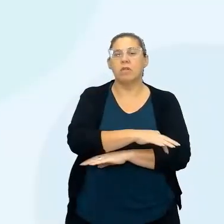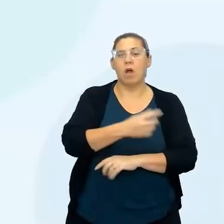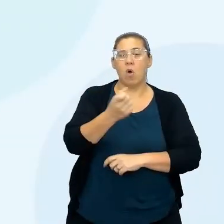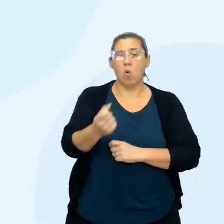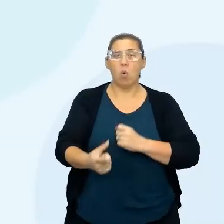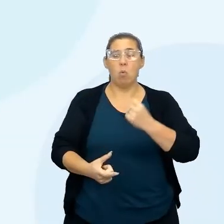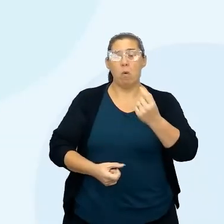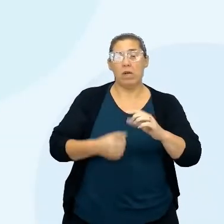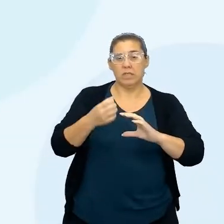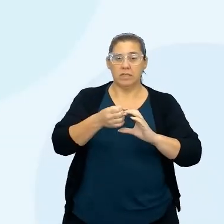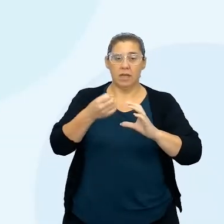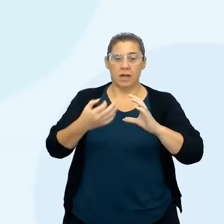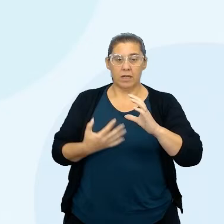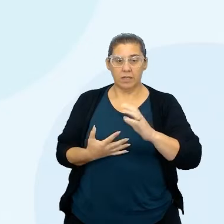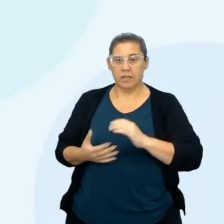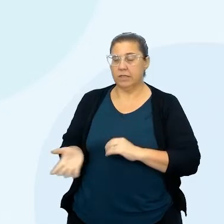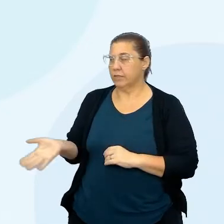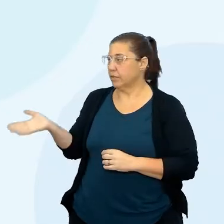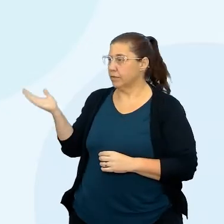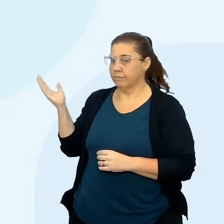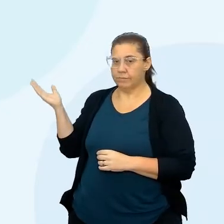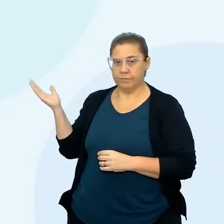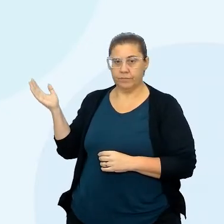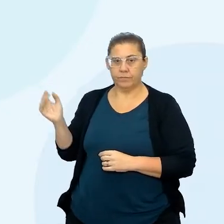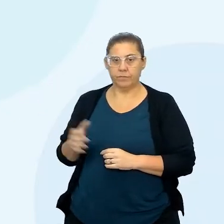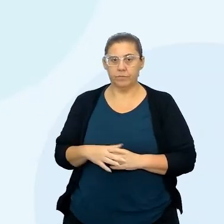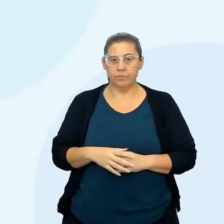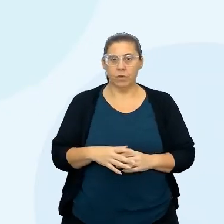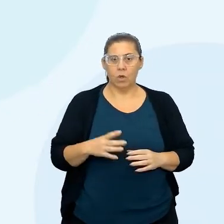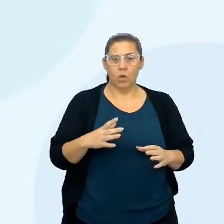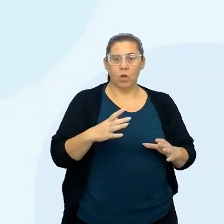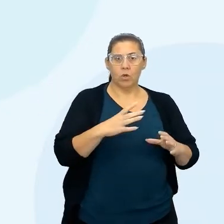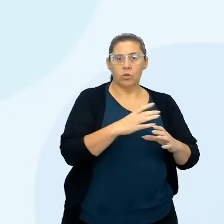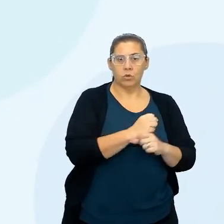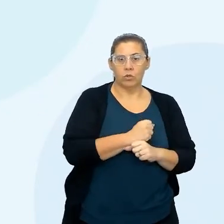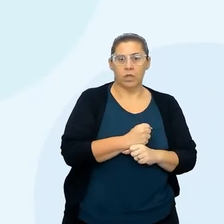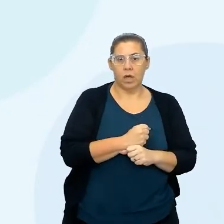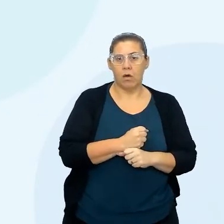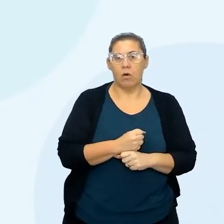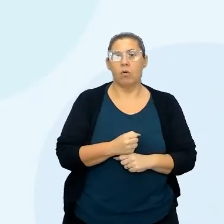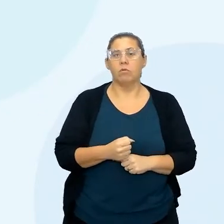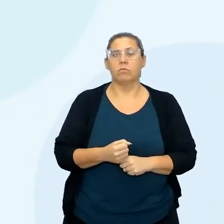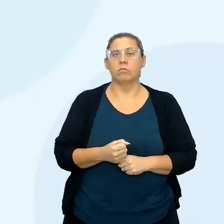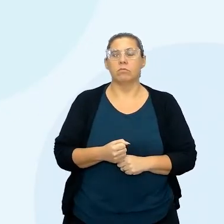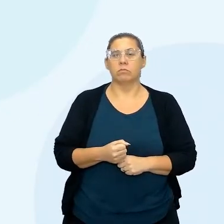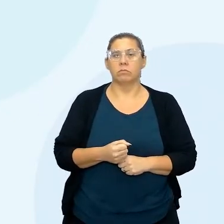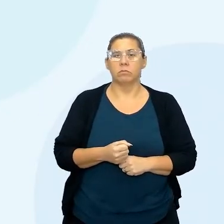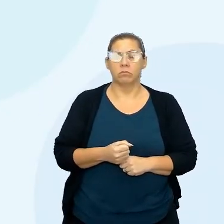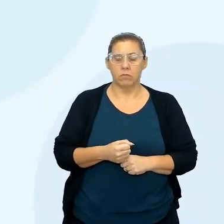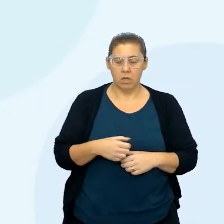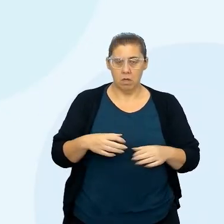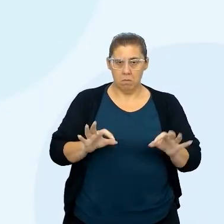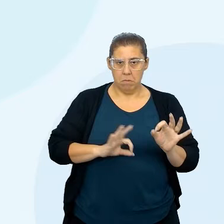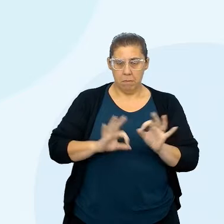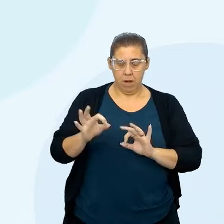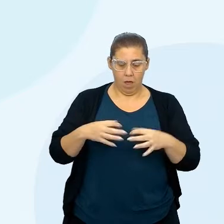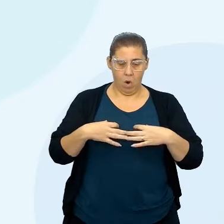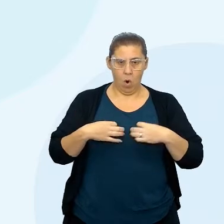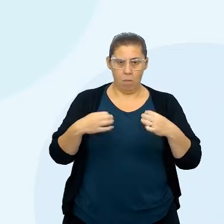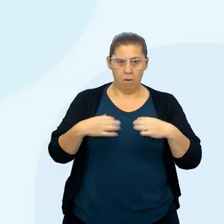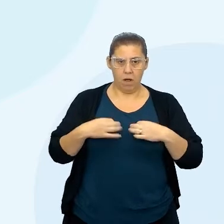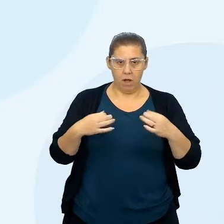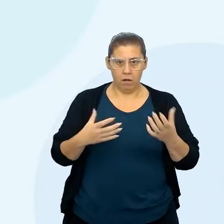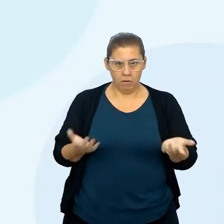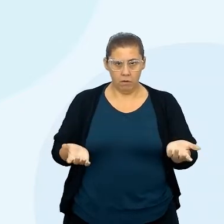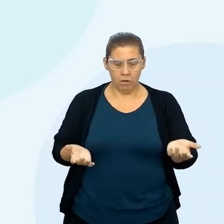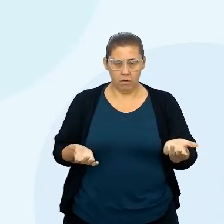algumas características. Lê a primeira para nós. Total automação fabril. Não precisa mais de gente. Entenderam agora?